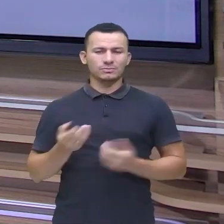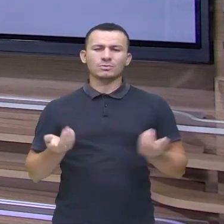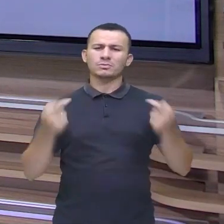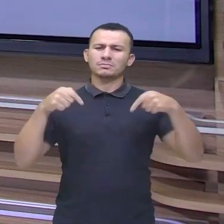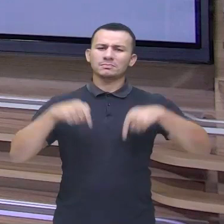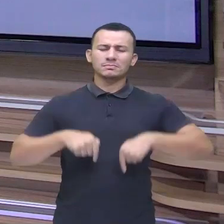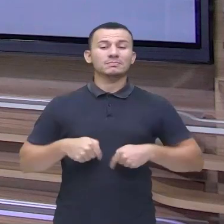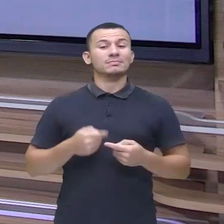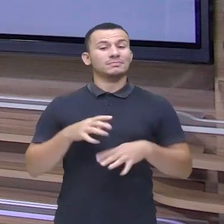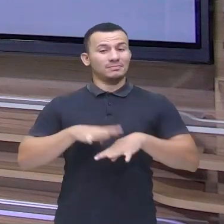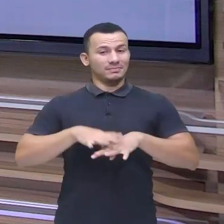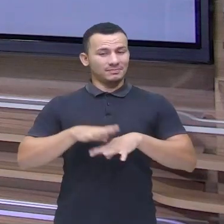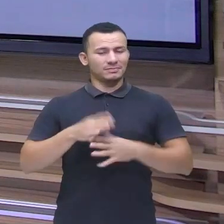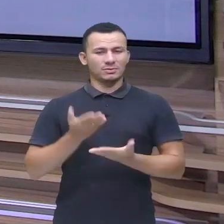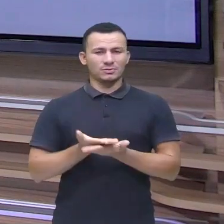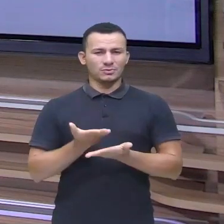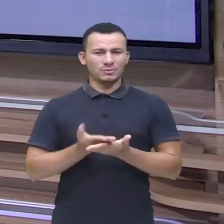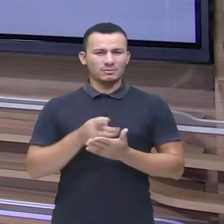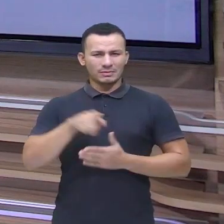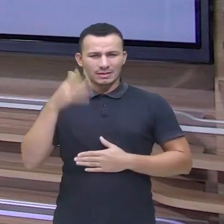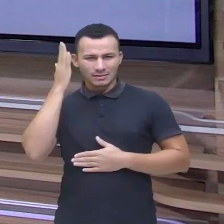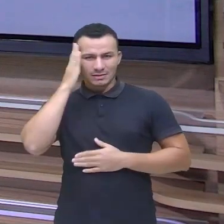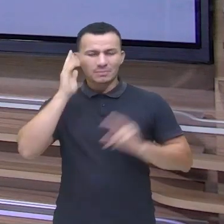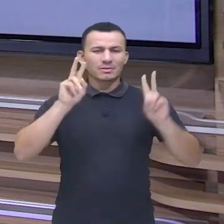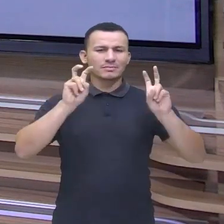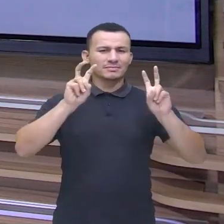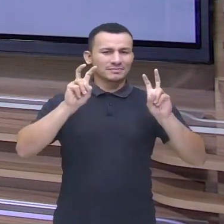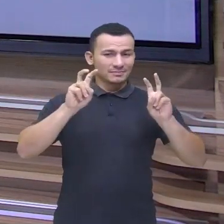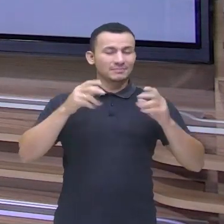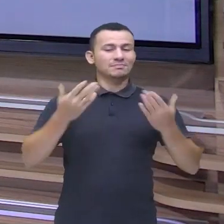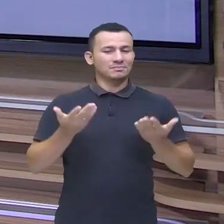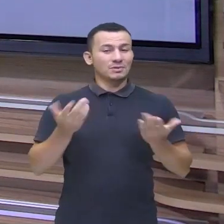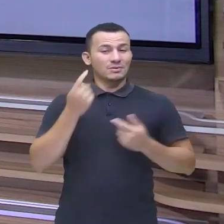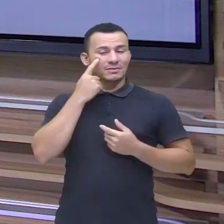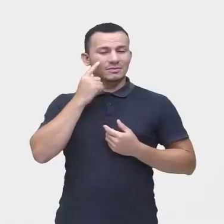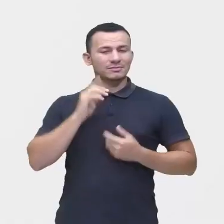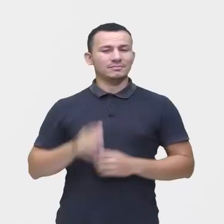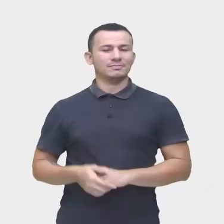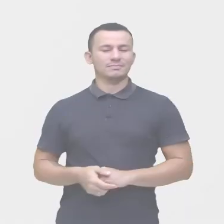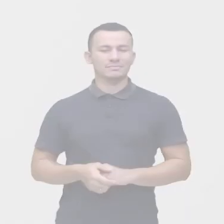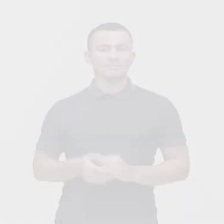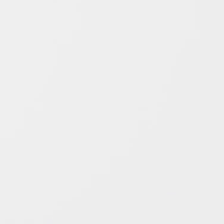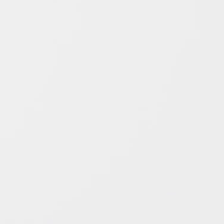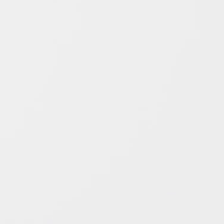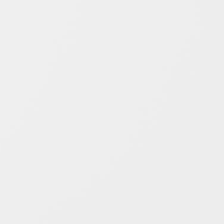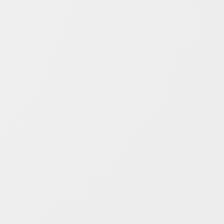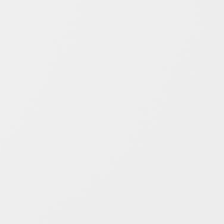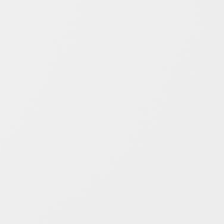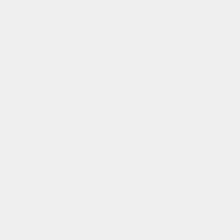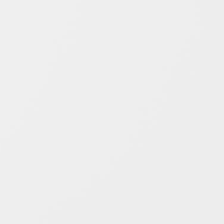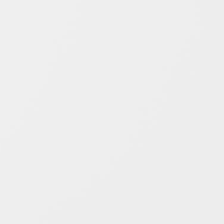de matemática. Tá curioso para saber qual é o nosso conteúdo? Então, de olho na tela.